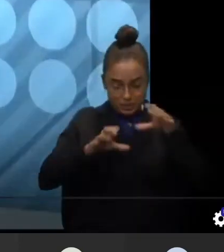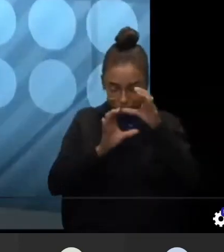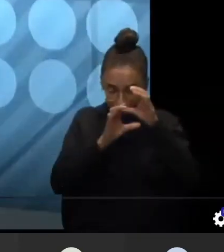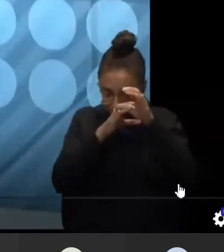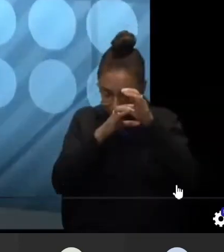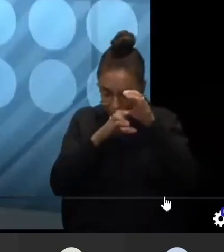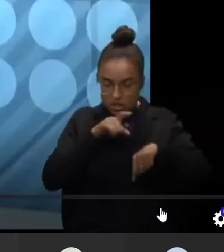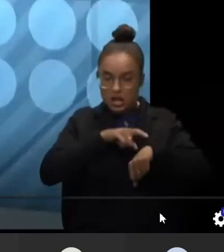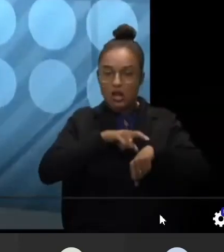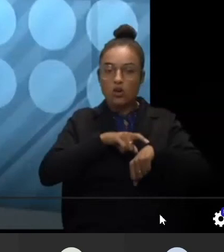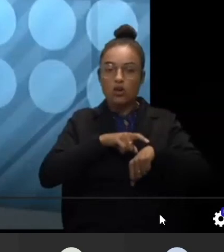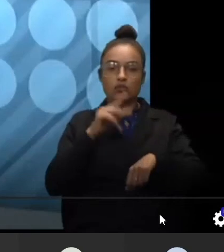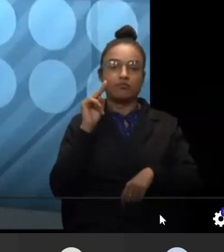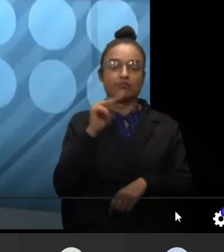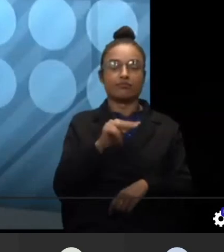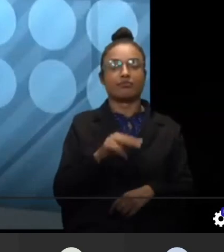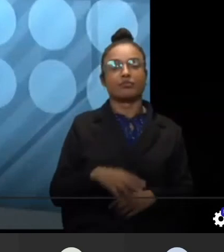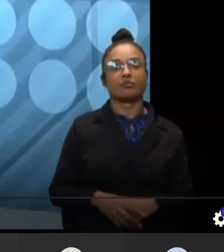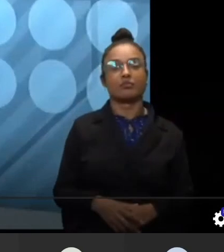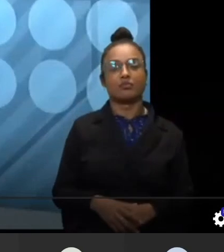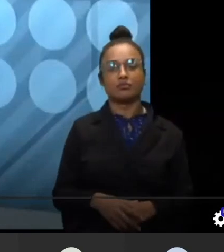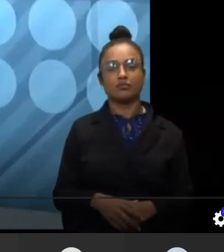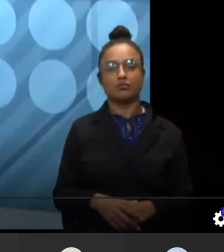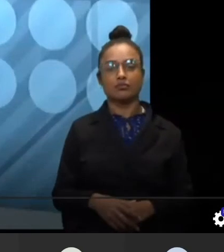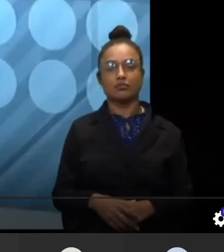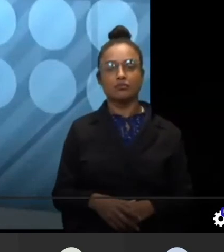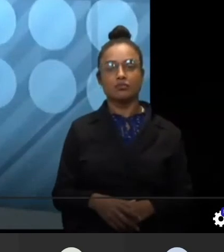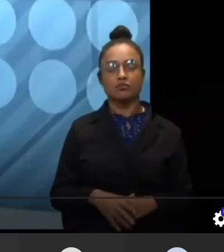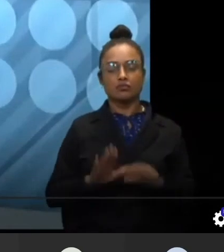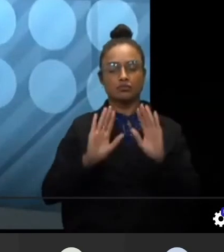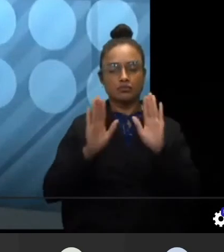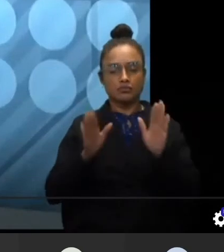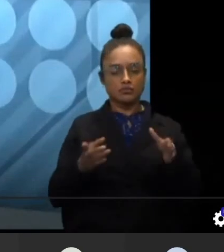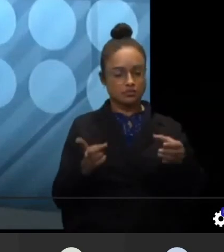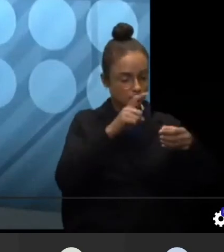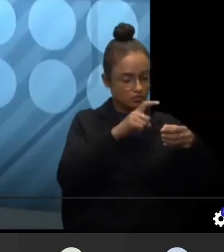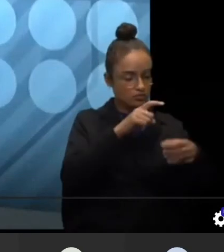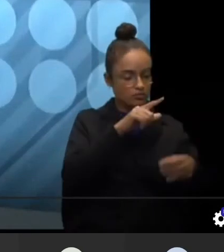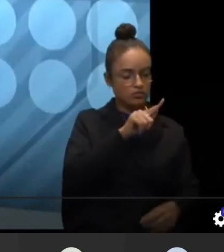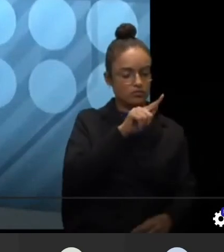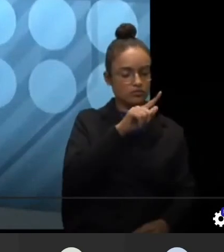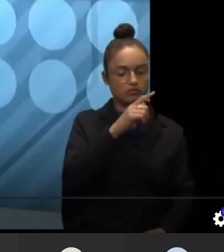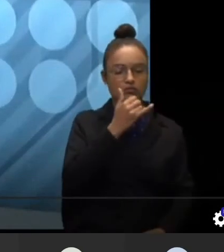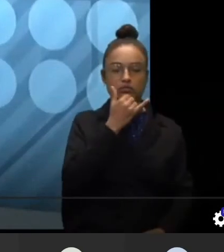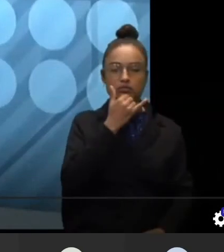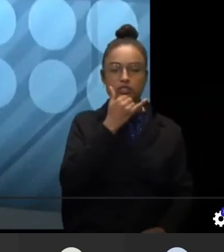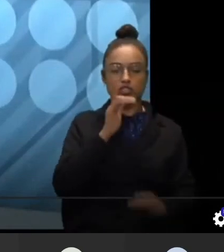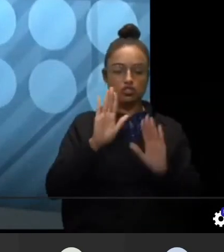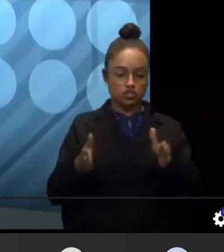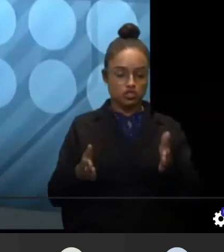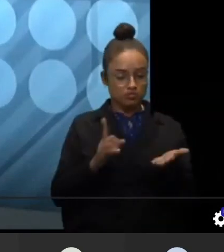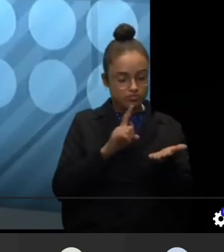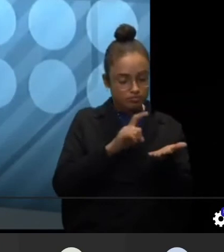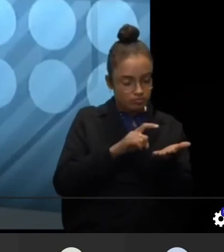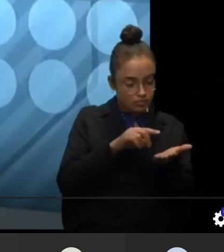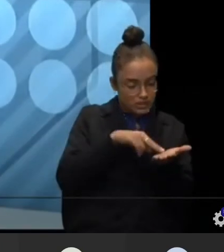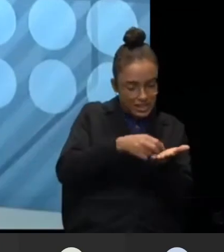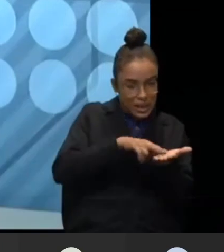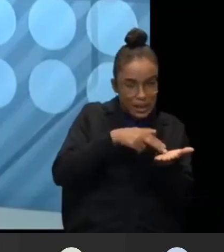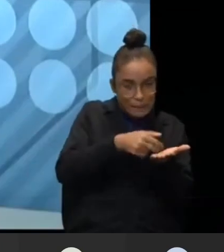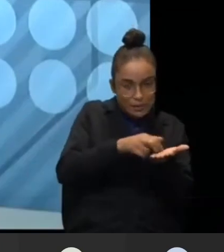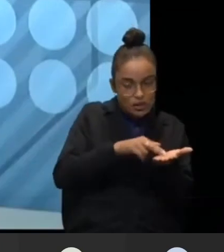fração hidrofílica. Então, nós colocamos o cloroformo. No cloroformo, ele vai auxiliar na